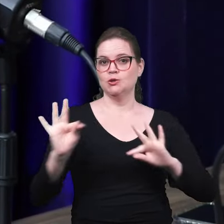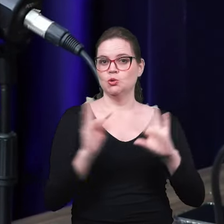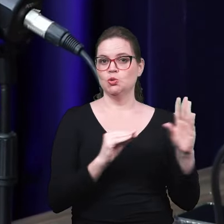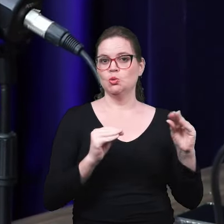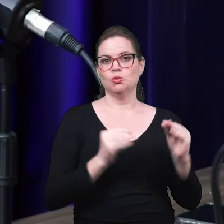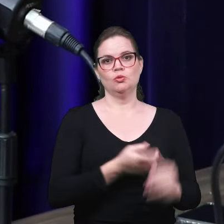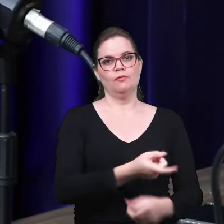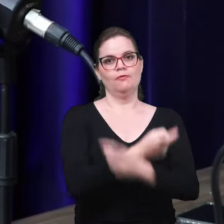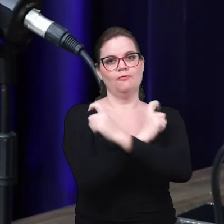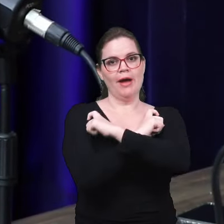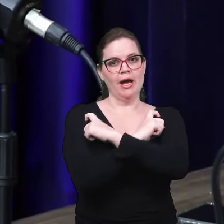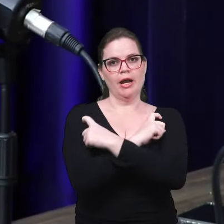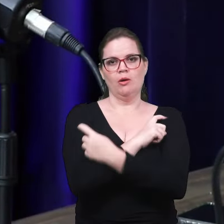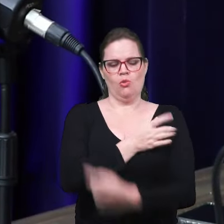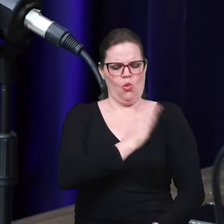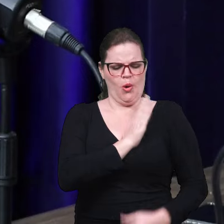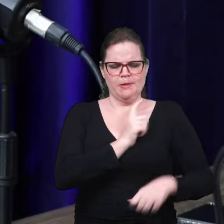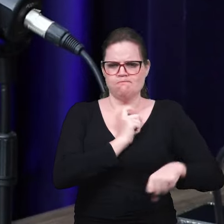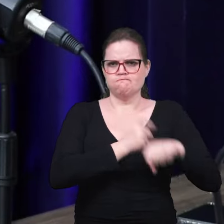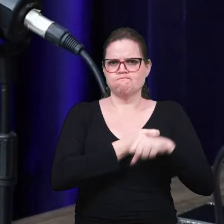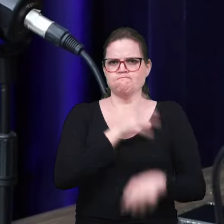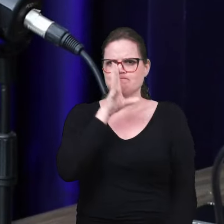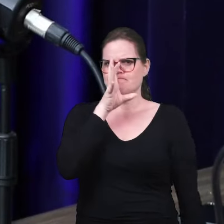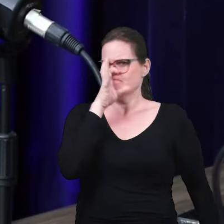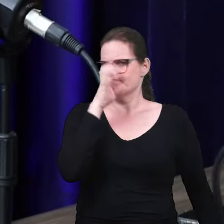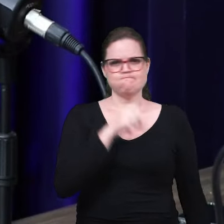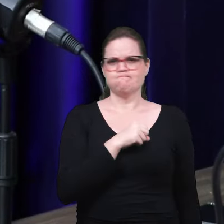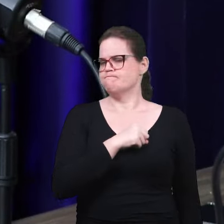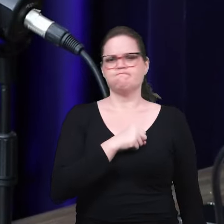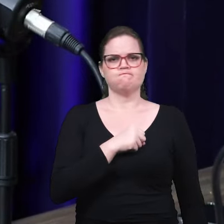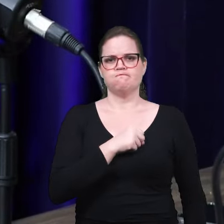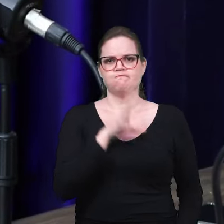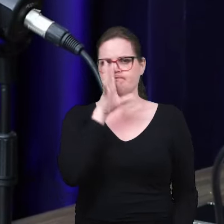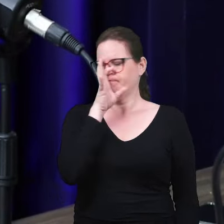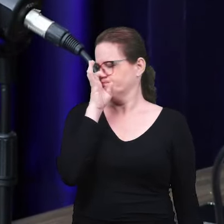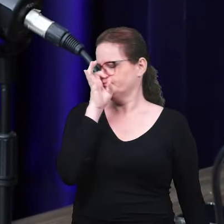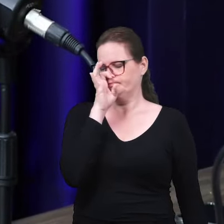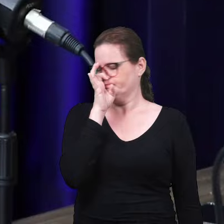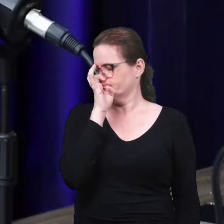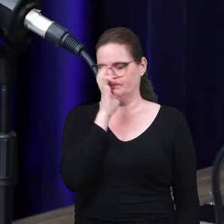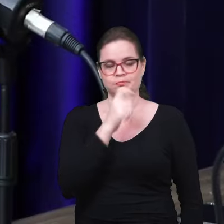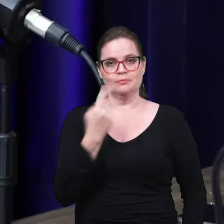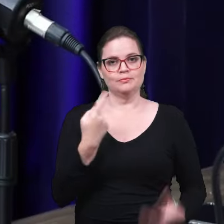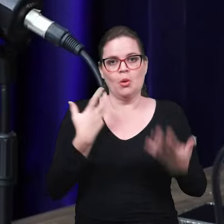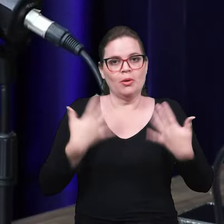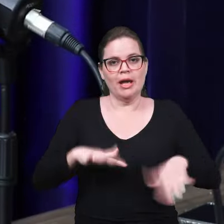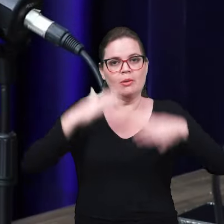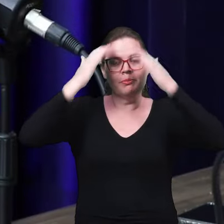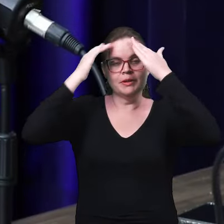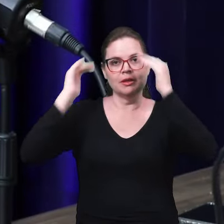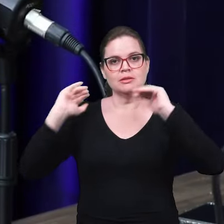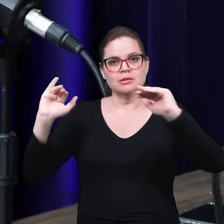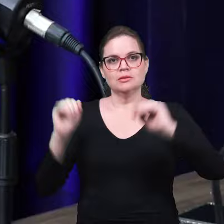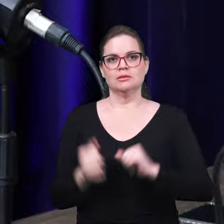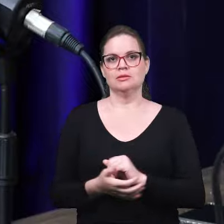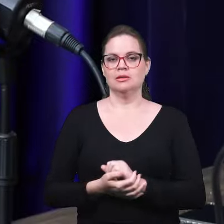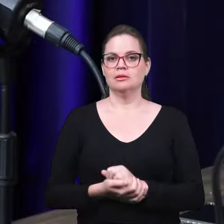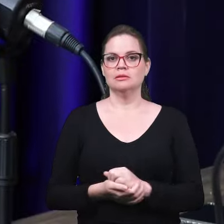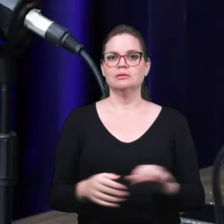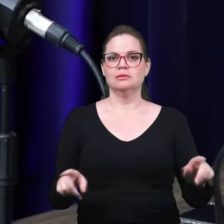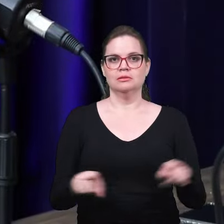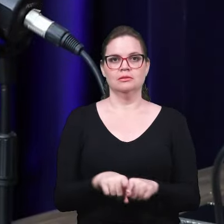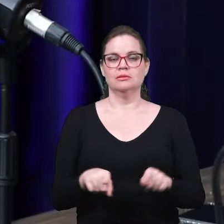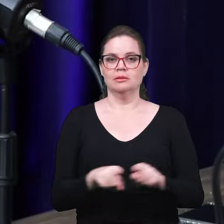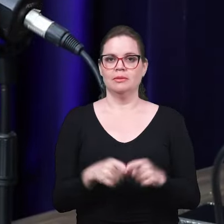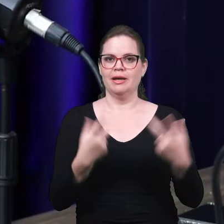com o coração endurecido, rejeita ali a ordem do Senhor, até mesmo como aplicação